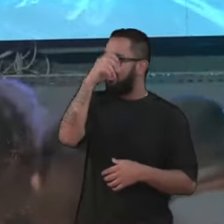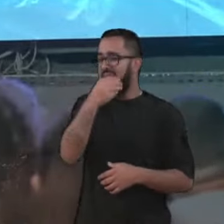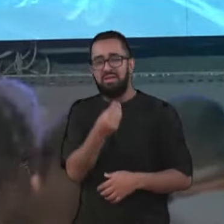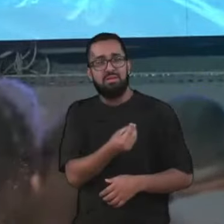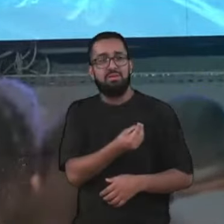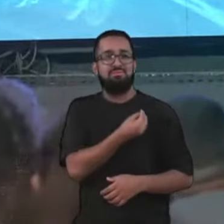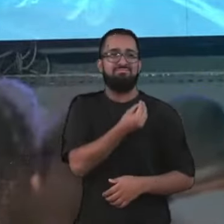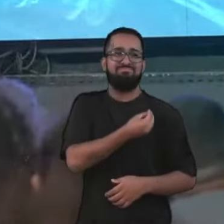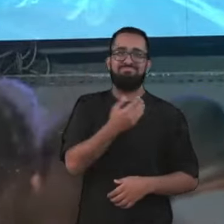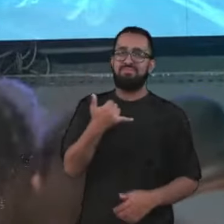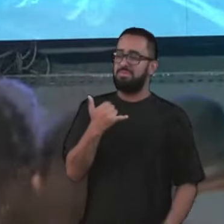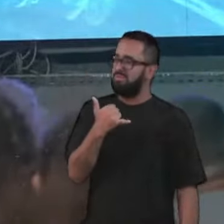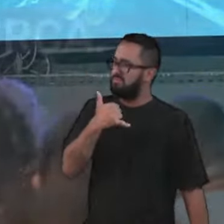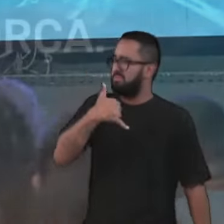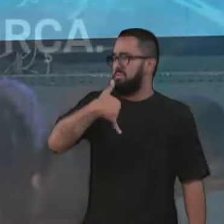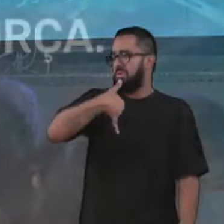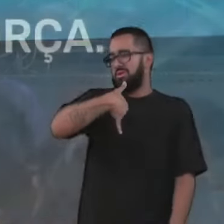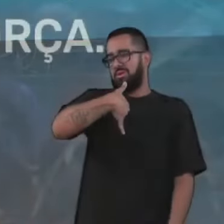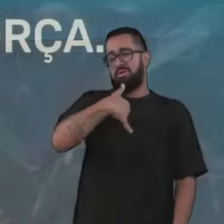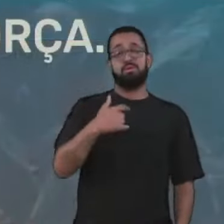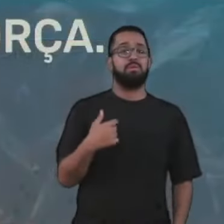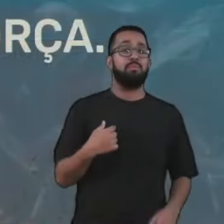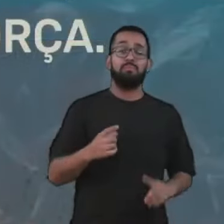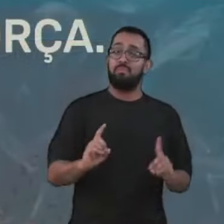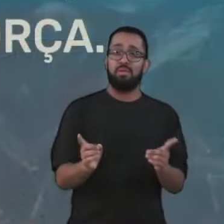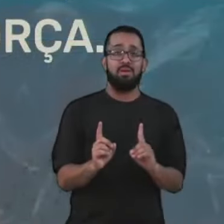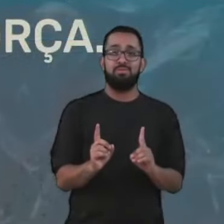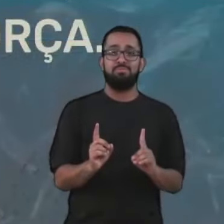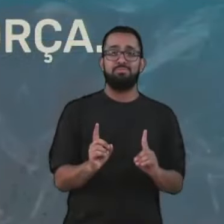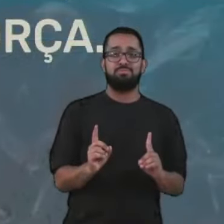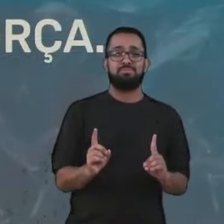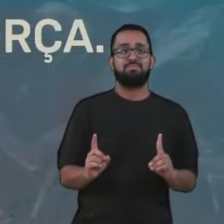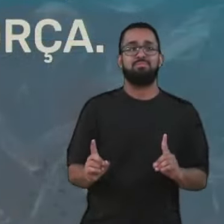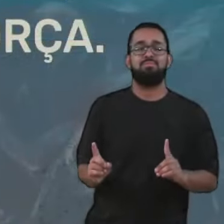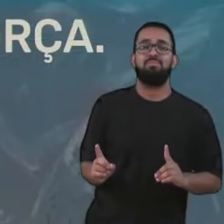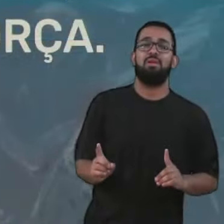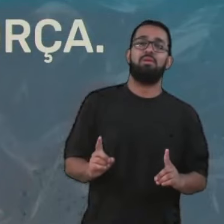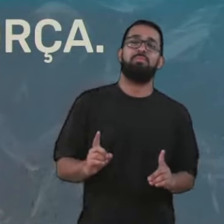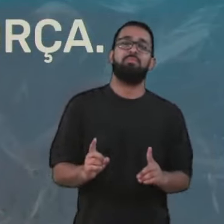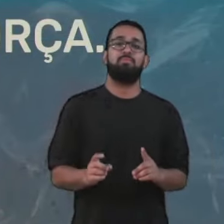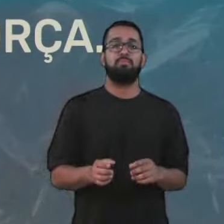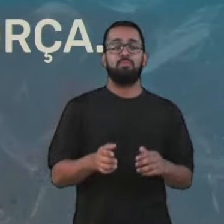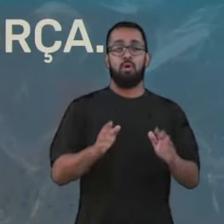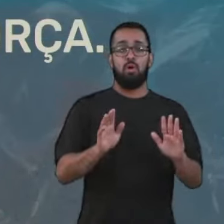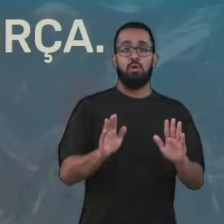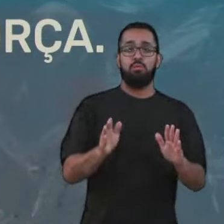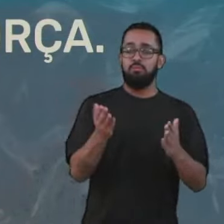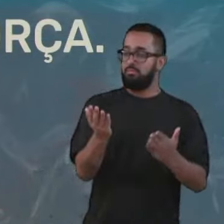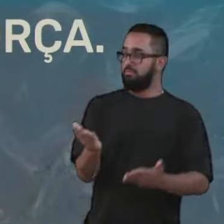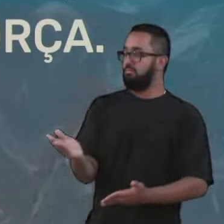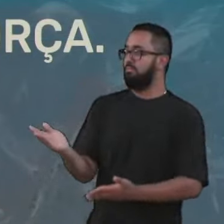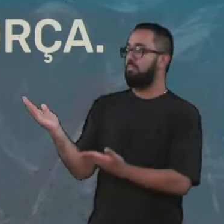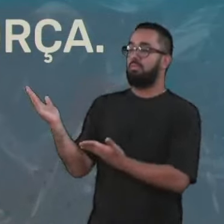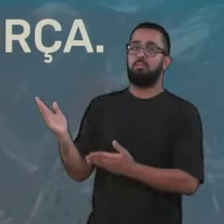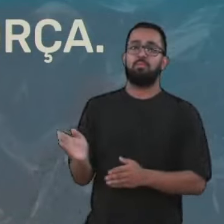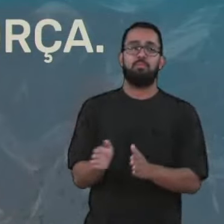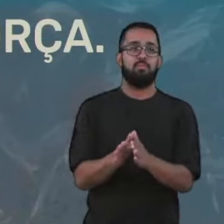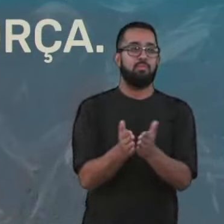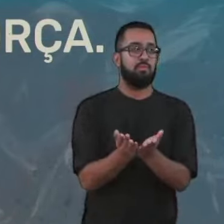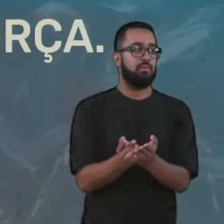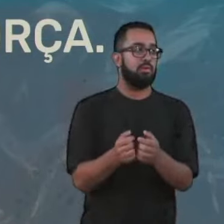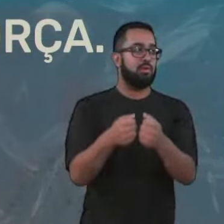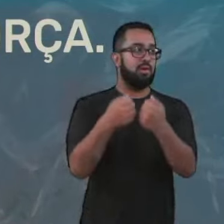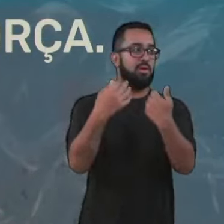Abençoe. Neemias 8:10, disse-lhes mais: ide, comei as gorduras, bebei as doçuras. Olha aí, seja generoso, enviai porções aos que não têm